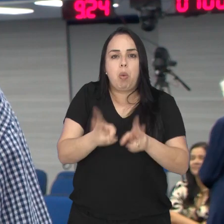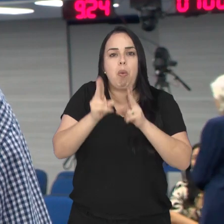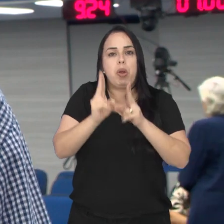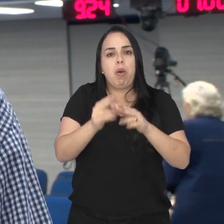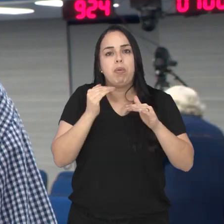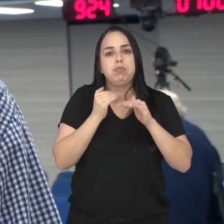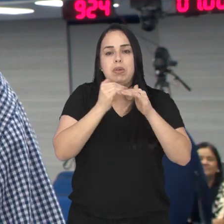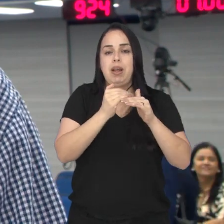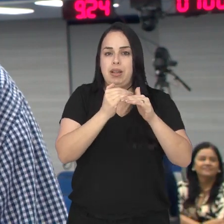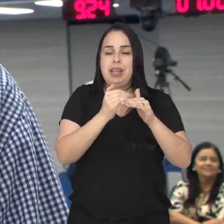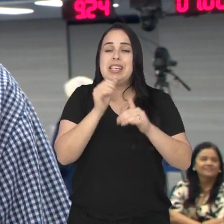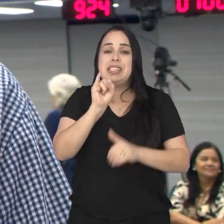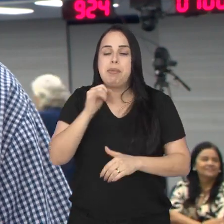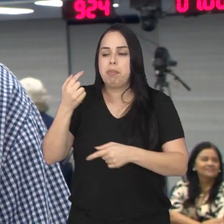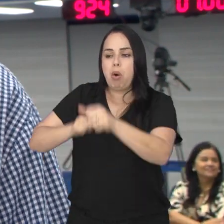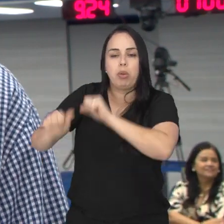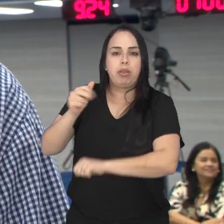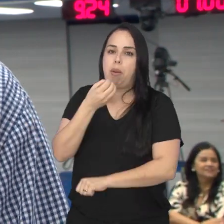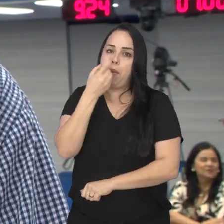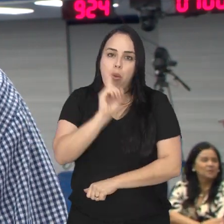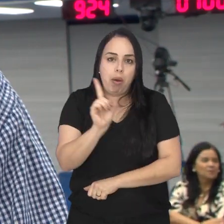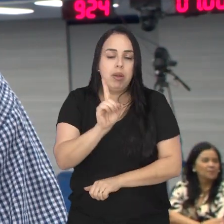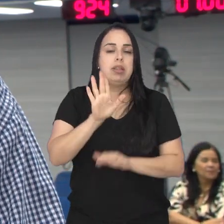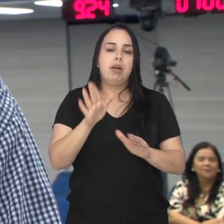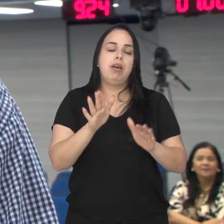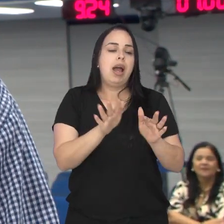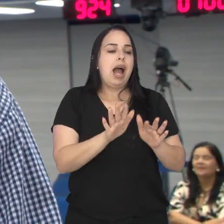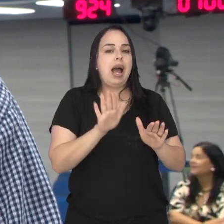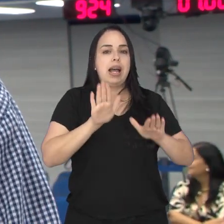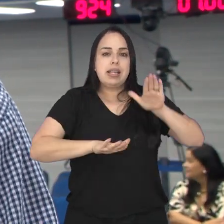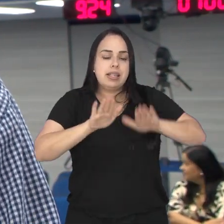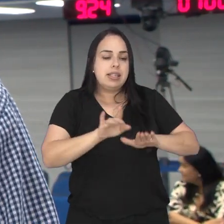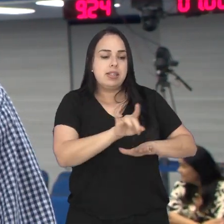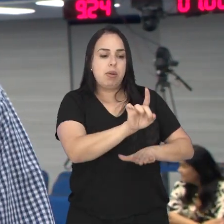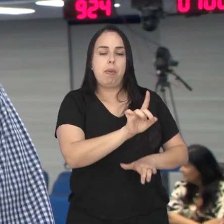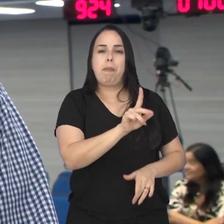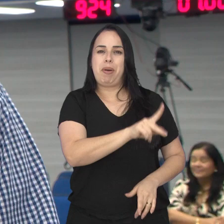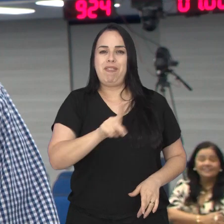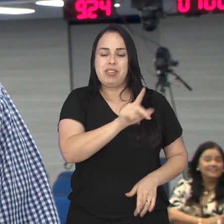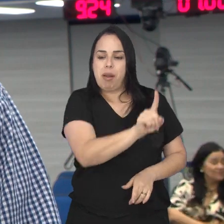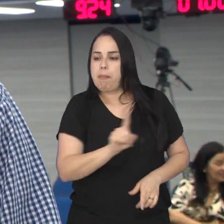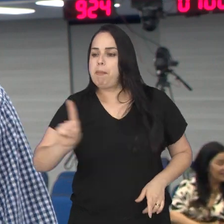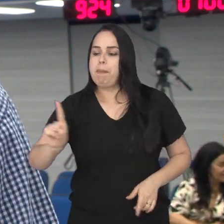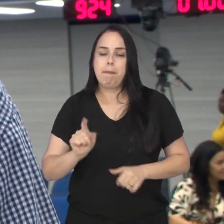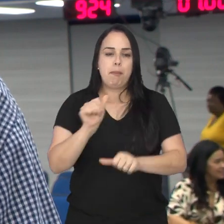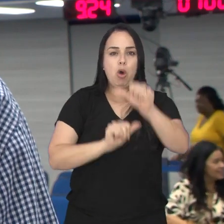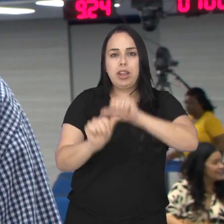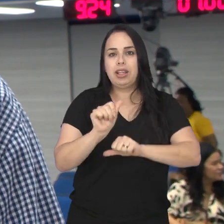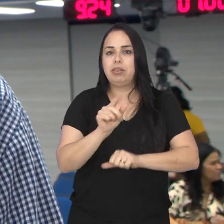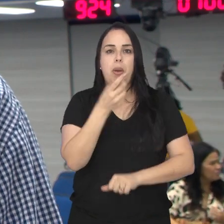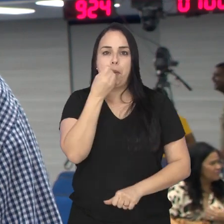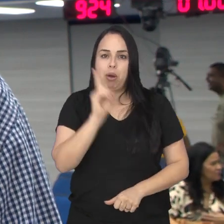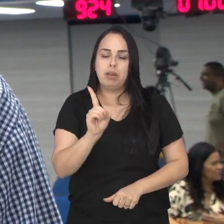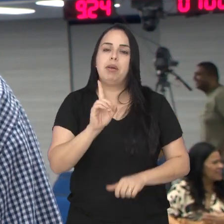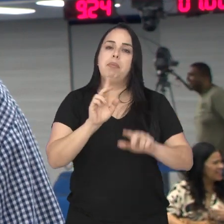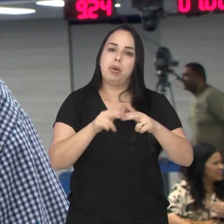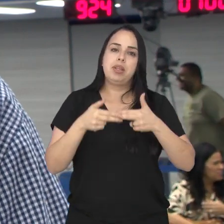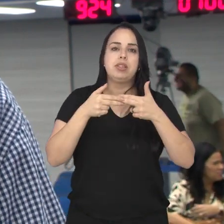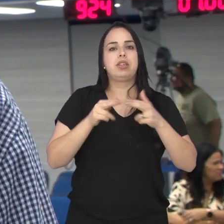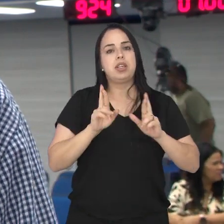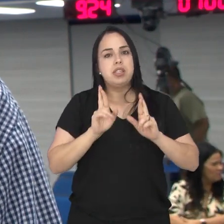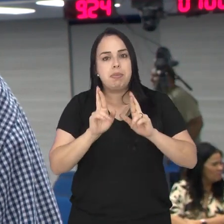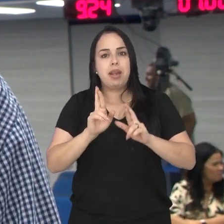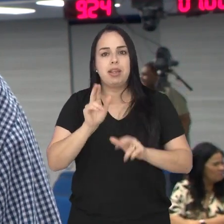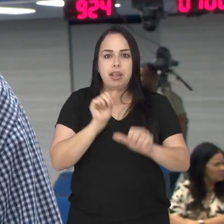algo que a gente enxerga né algumas ações que a gente chega simples é uma correção fácil de ser feita a gente espera que aqui nessa reunião